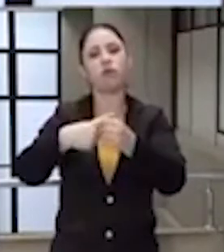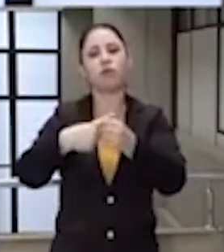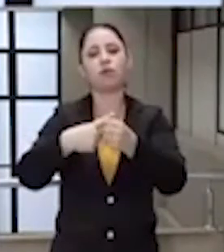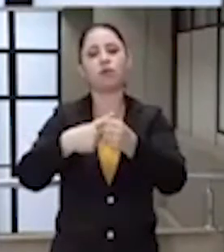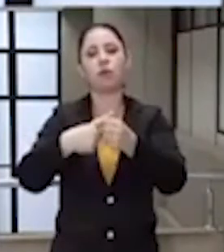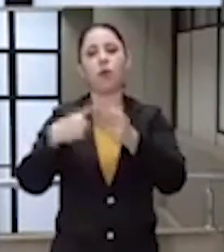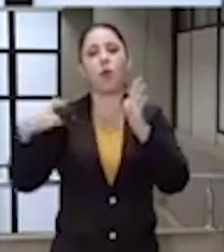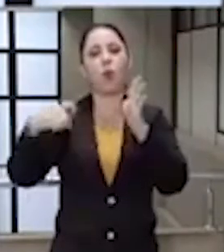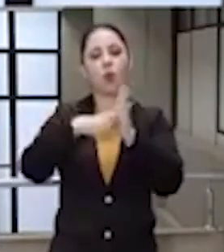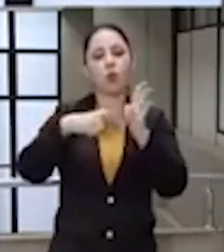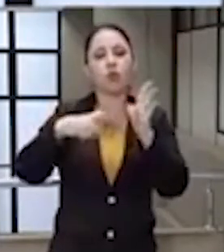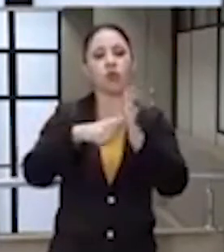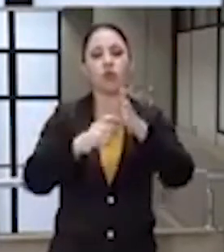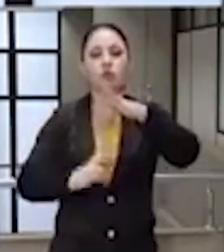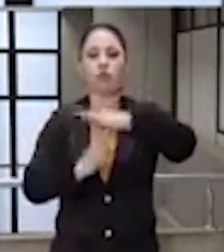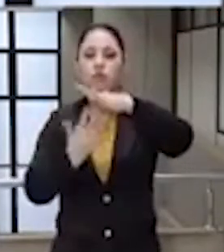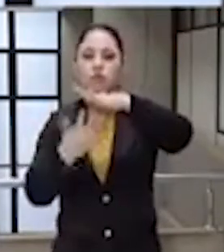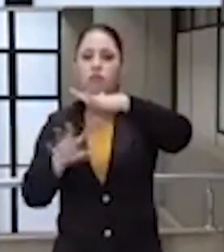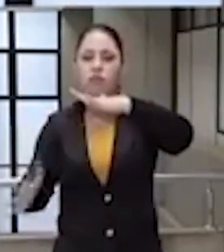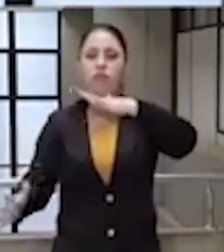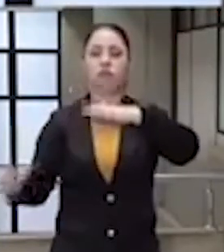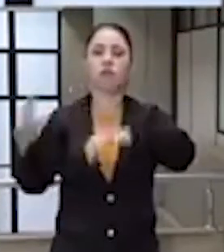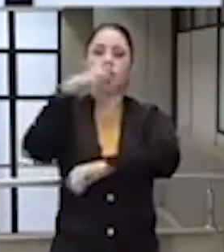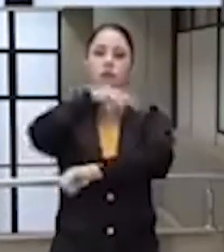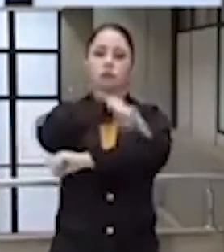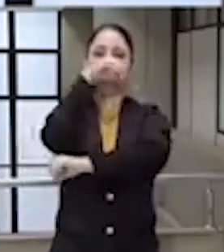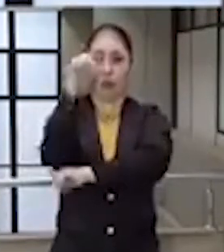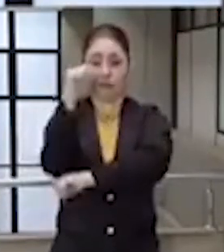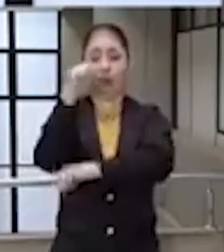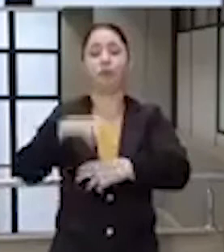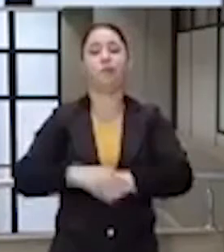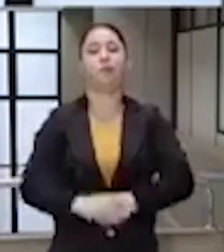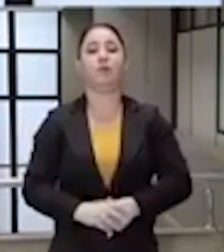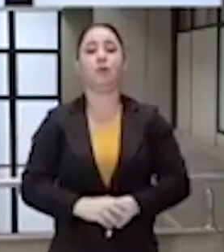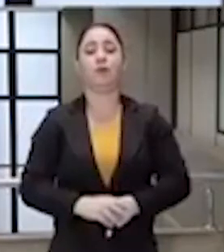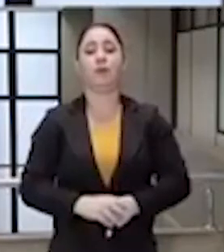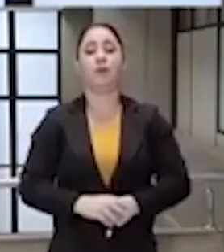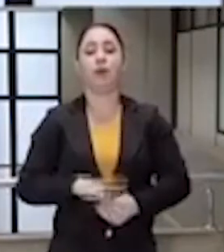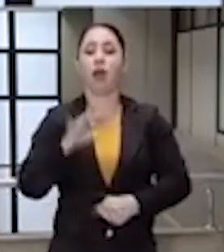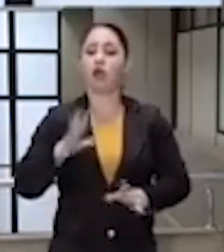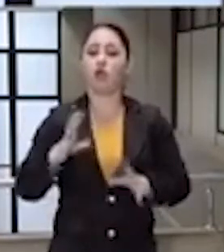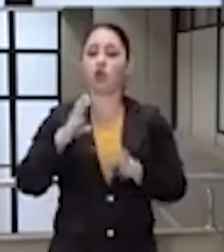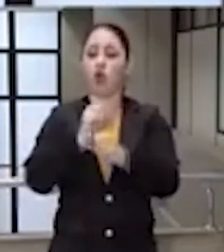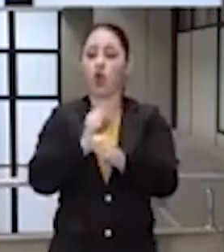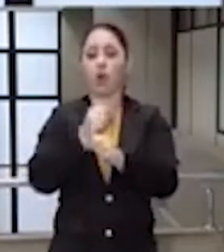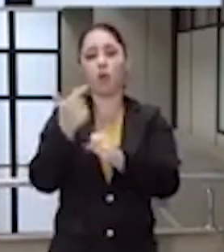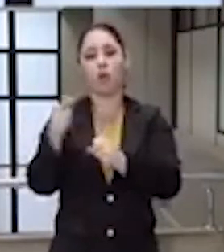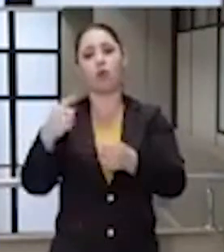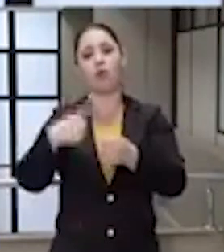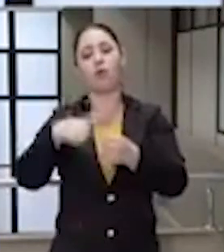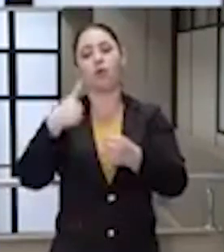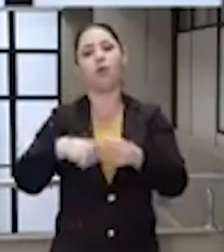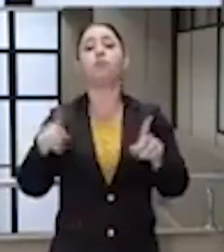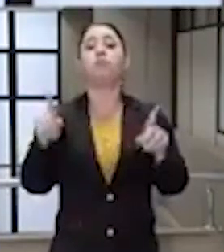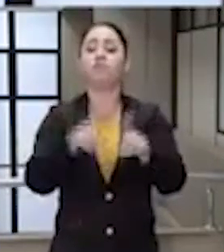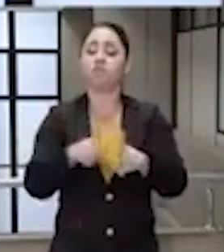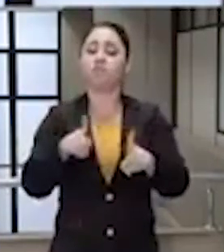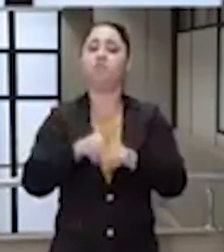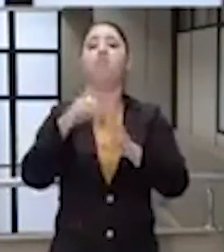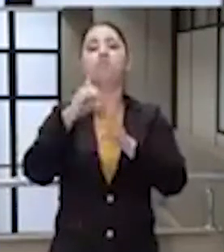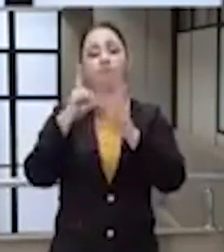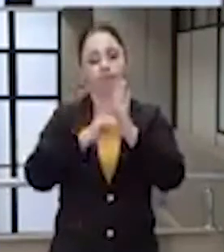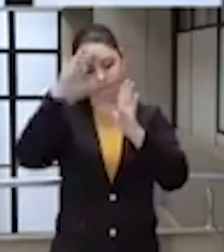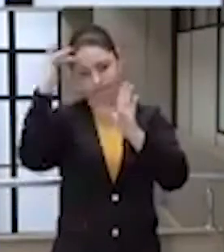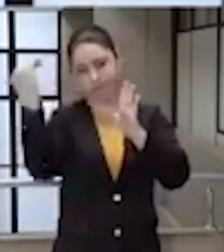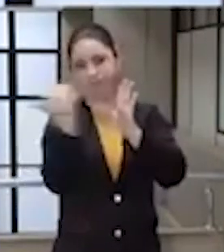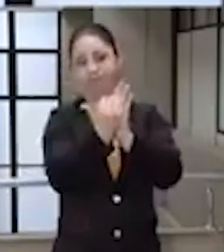municípios Coxim, Selvíria e Nova Andradina. Eles se somam a outros municípios que também já decretaram